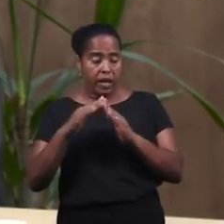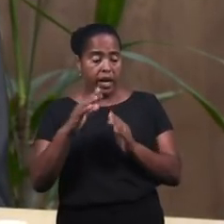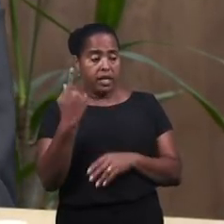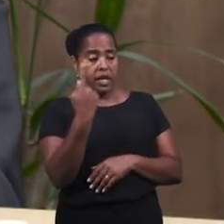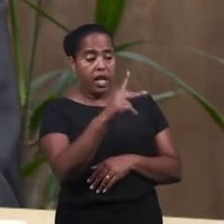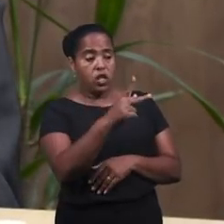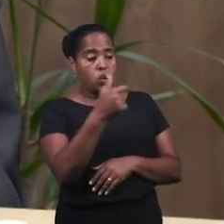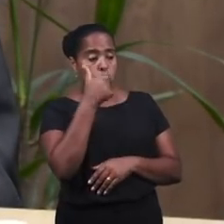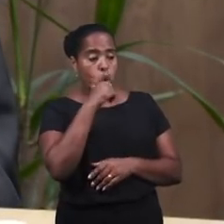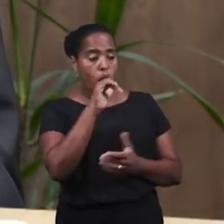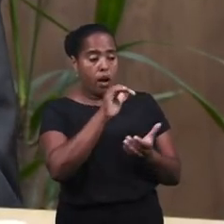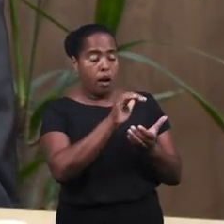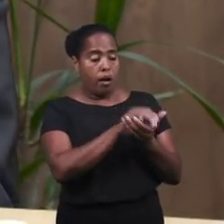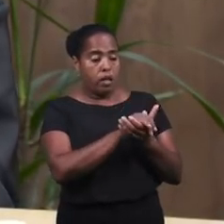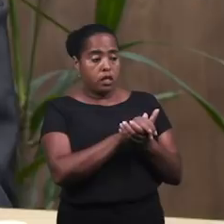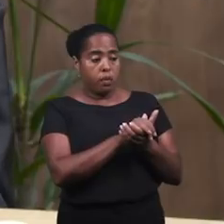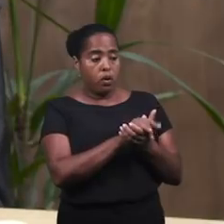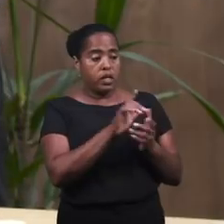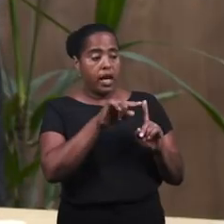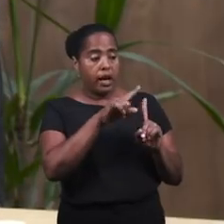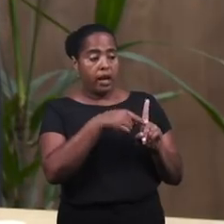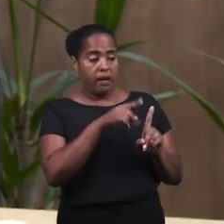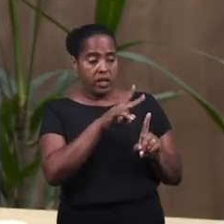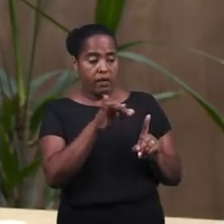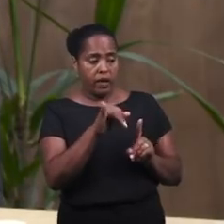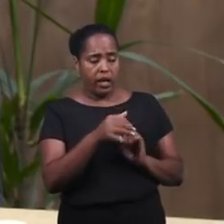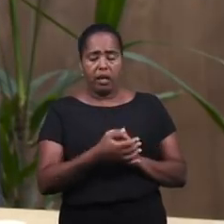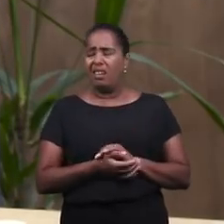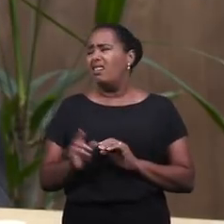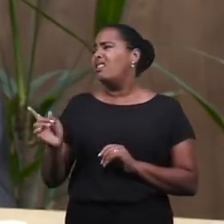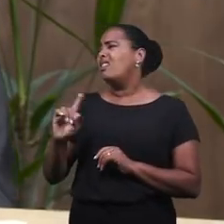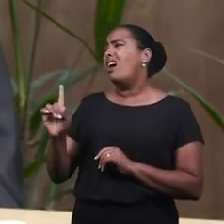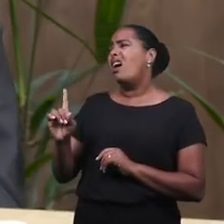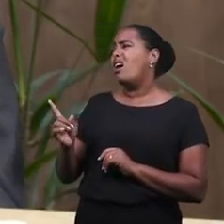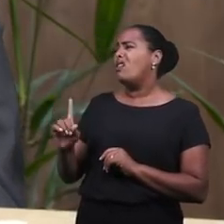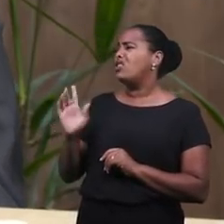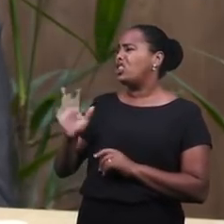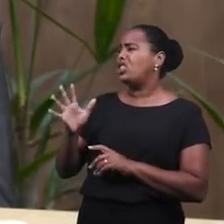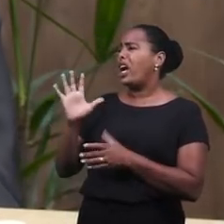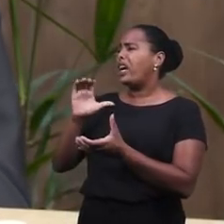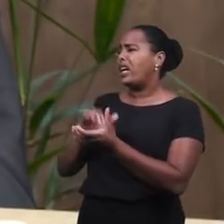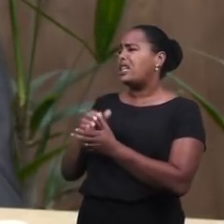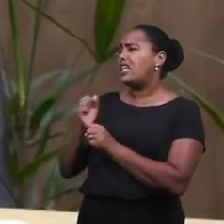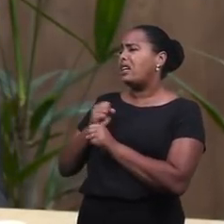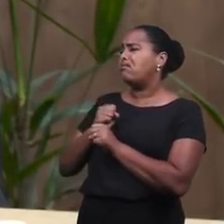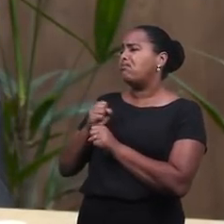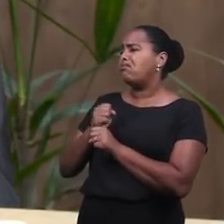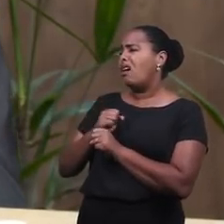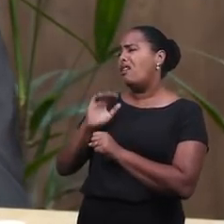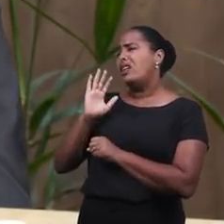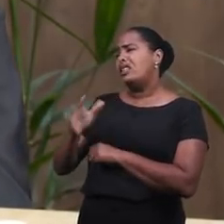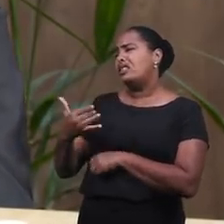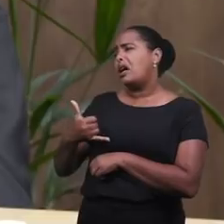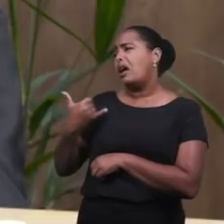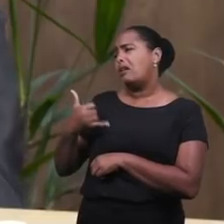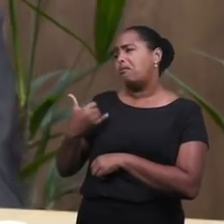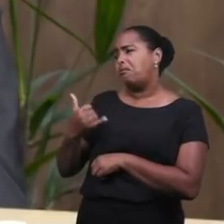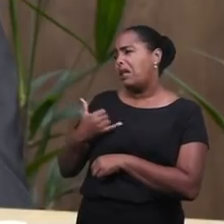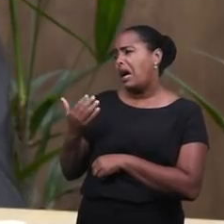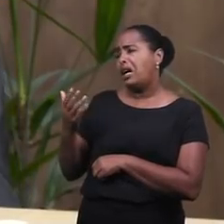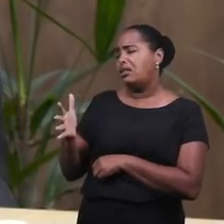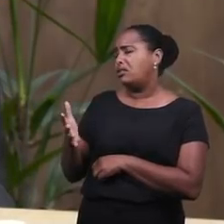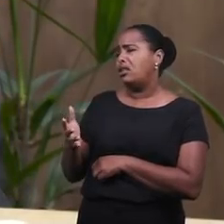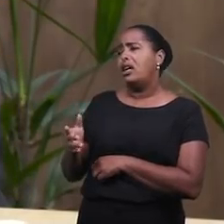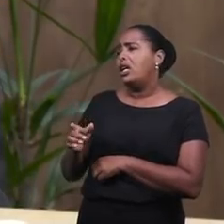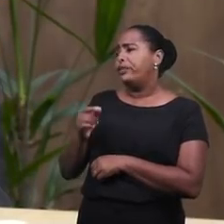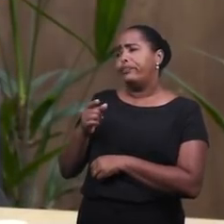Aí o médico disse, não, deu um sorrisinho, minha mulher não pode engravidar. Nós somos casados há muitos anos, né? Ela já chegou numa certa